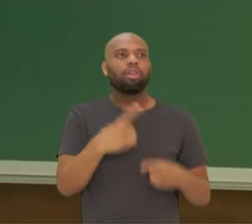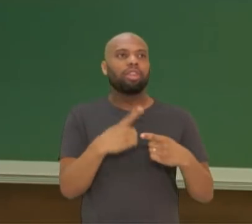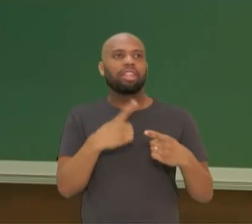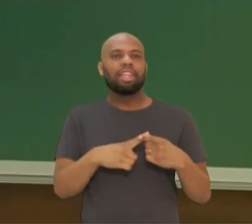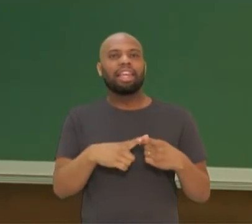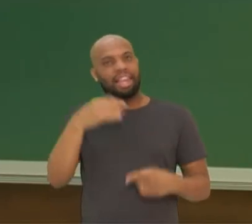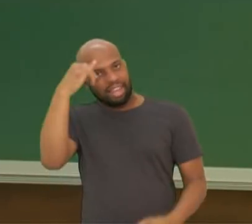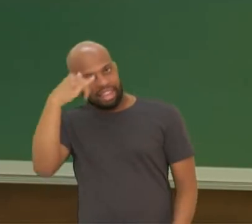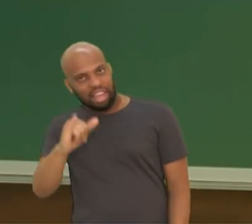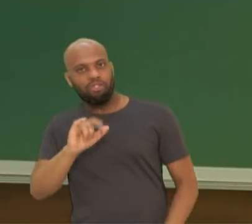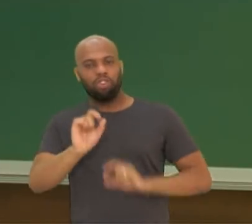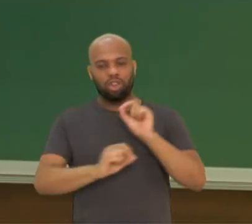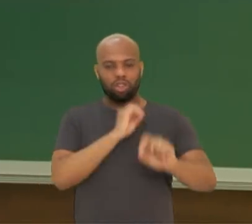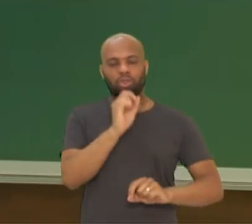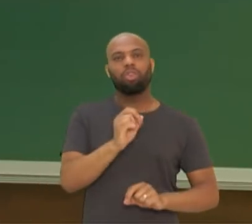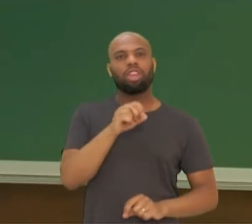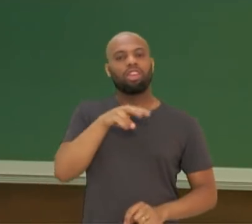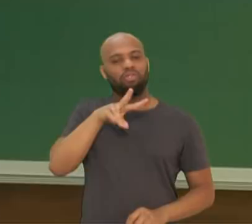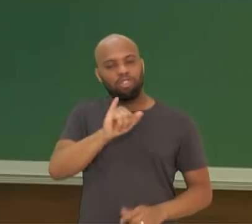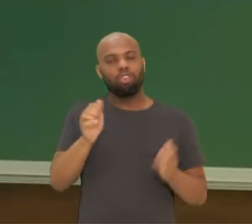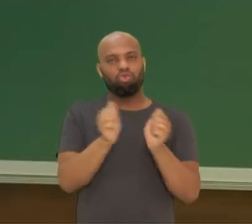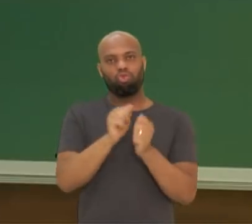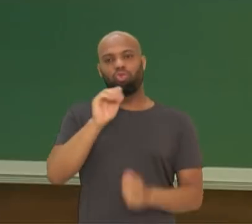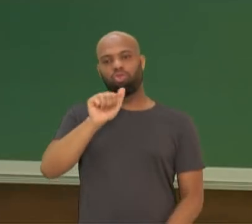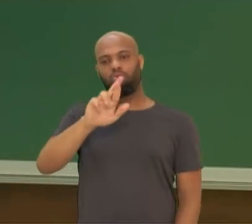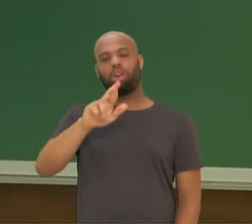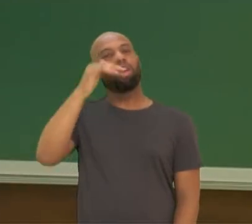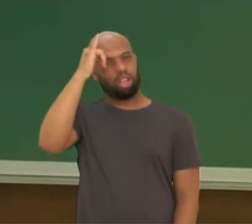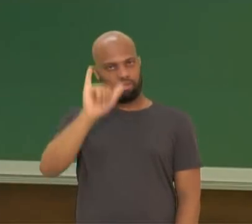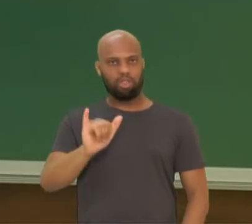que o alimento siga para o canal do ar.